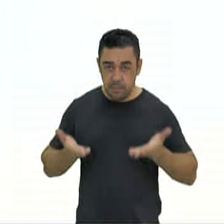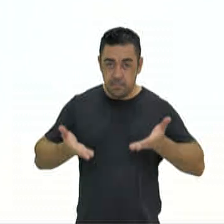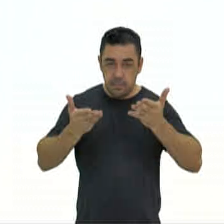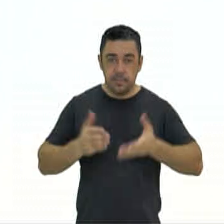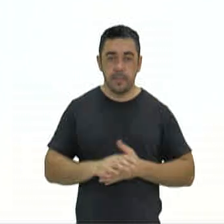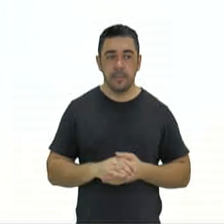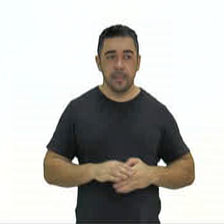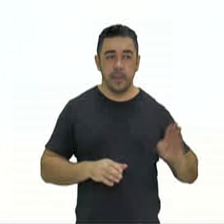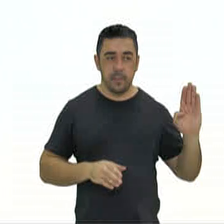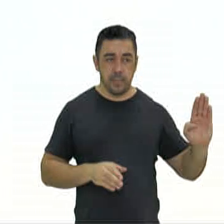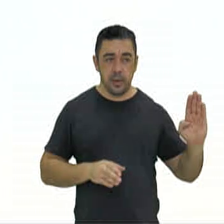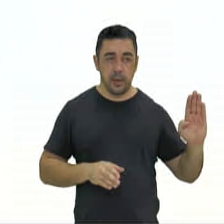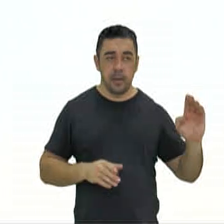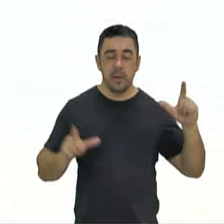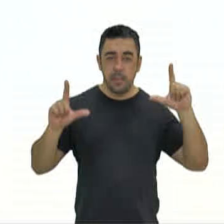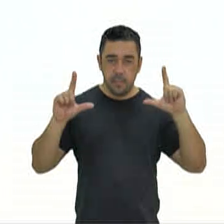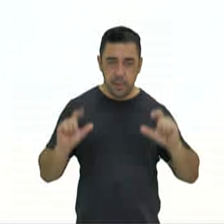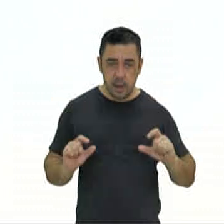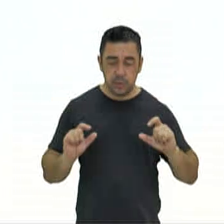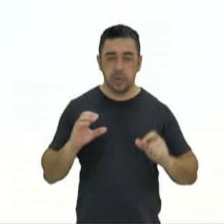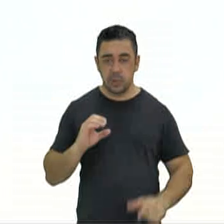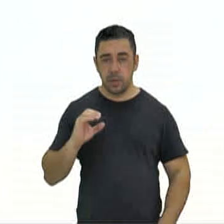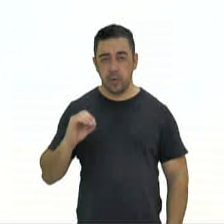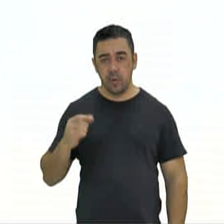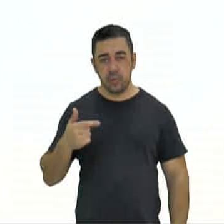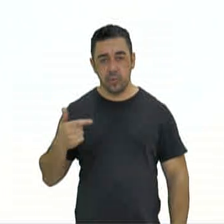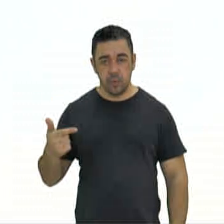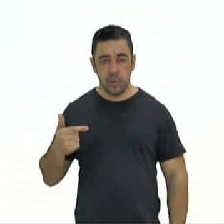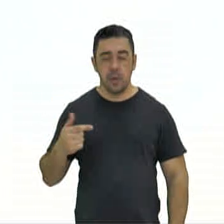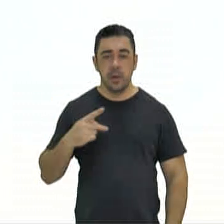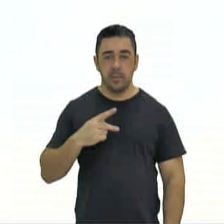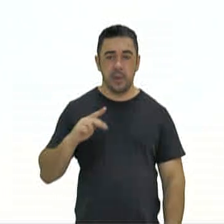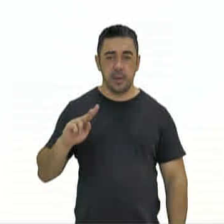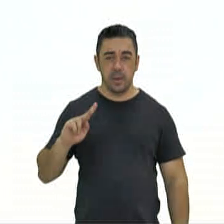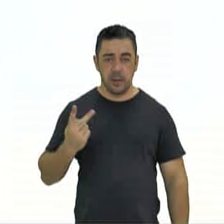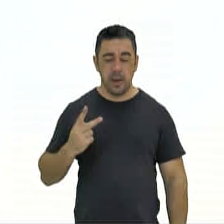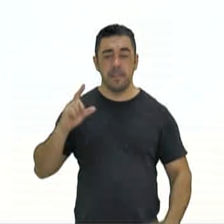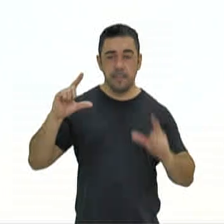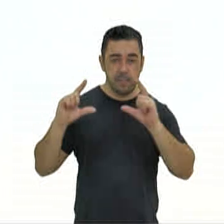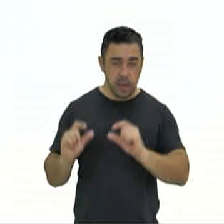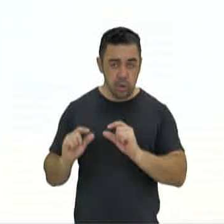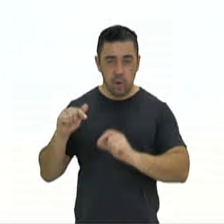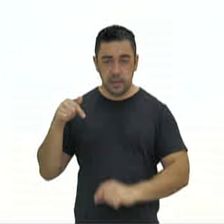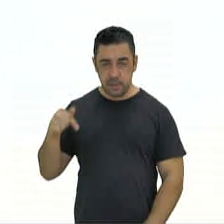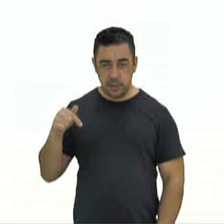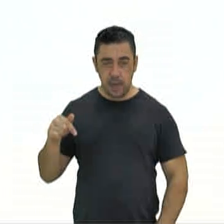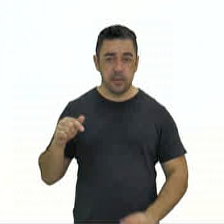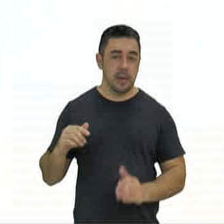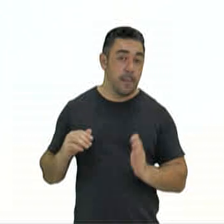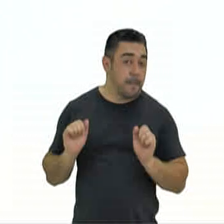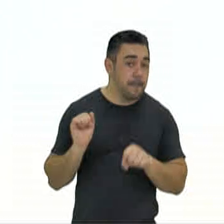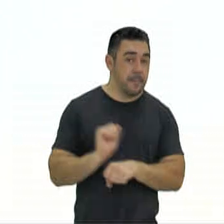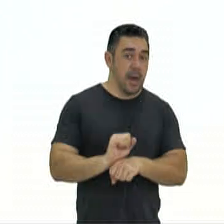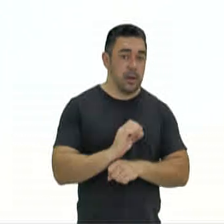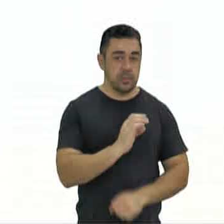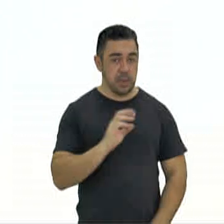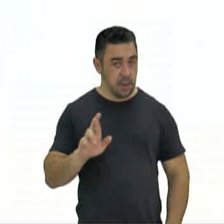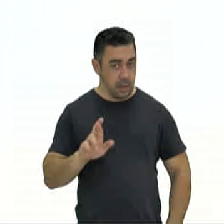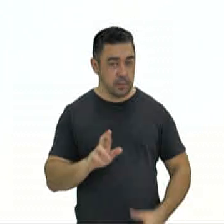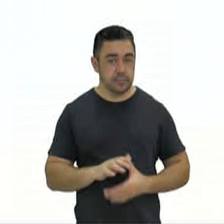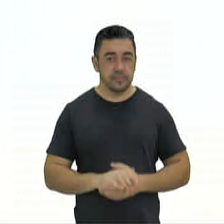B, baixa concentração de gás carbônico e pH menor que 7 inibem o CR. Letra